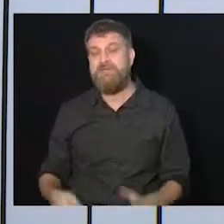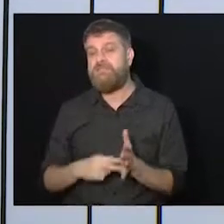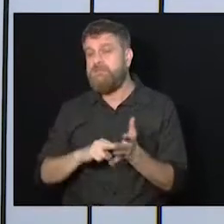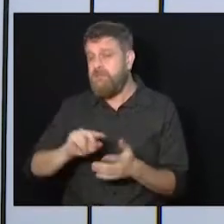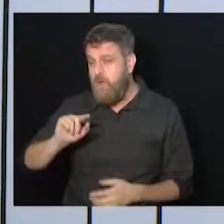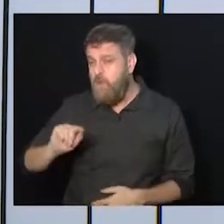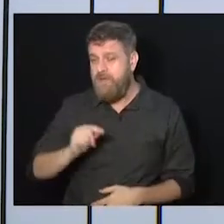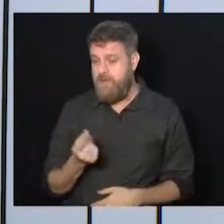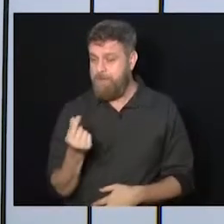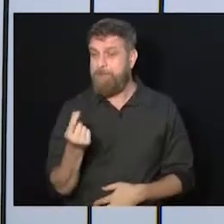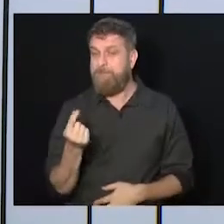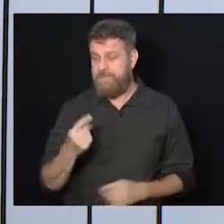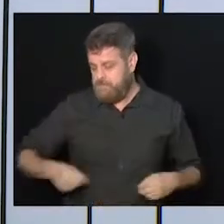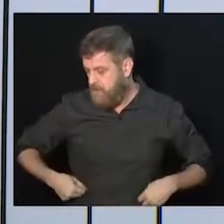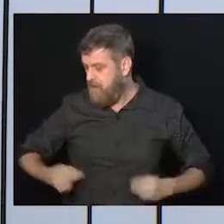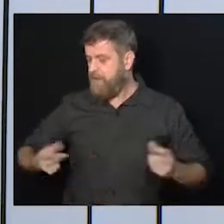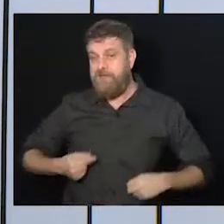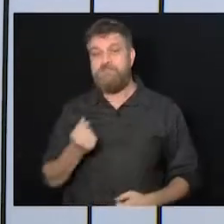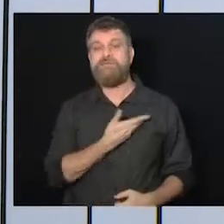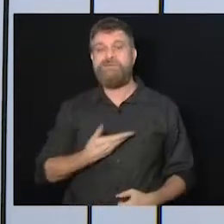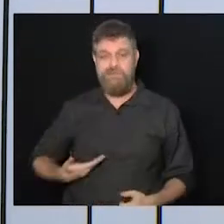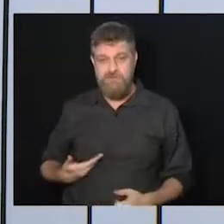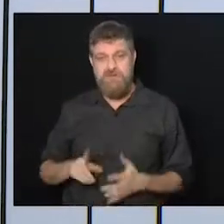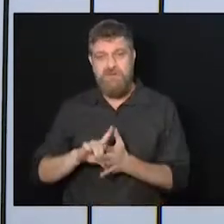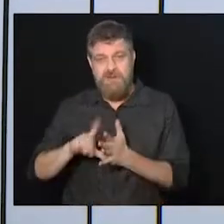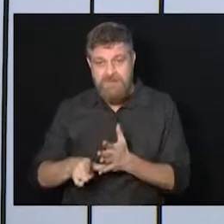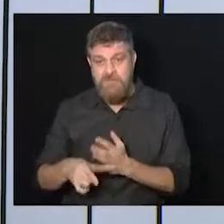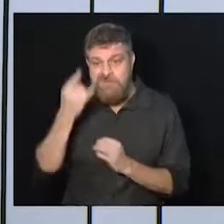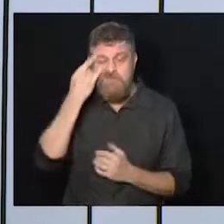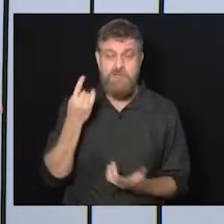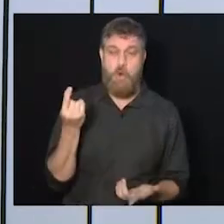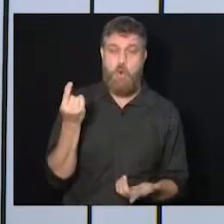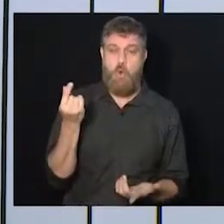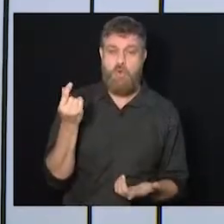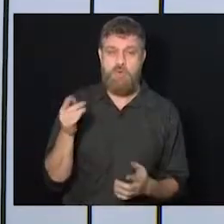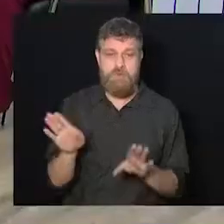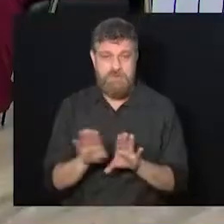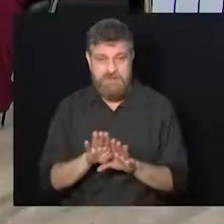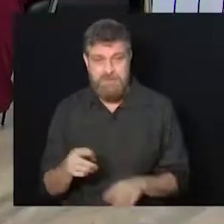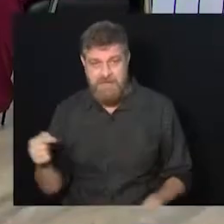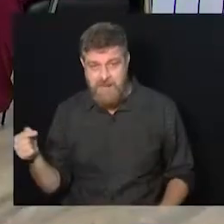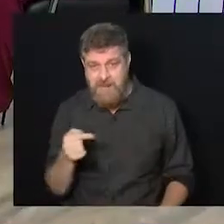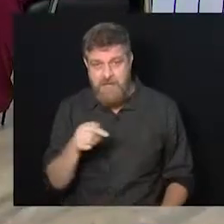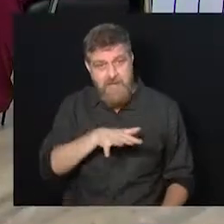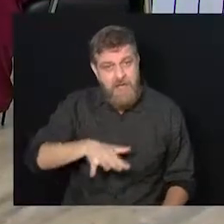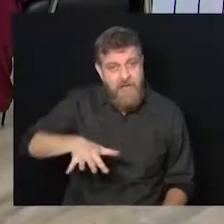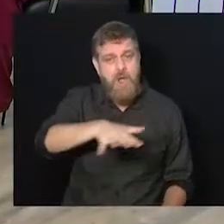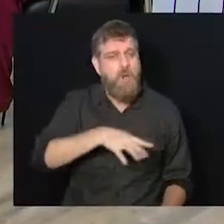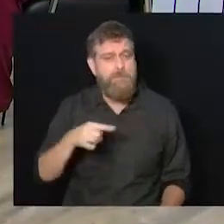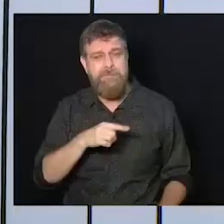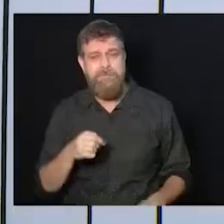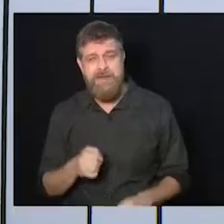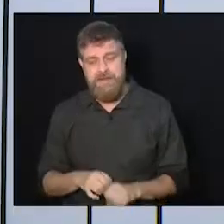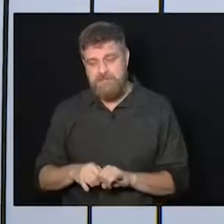em custos e depois em lucro, né, para indústrias. É saúde pública, uma questão de saúde pública. E para as indústrias